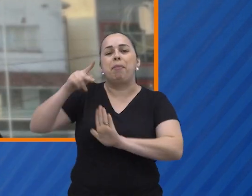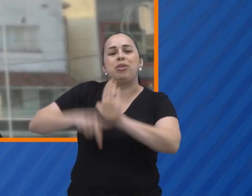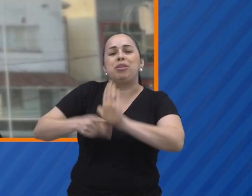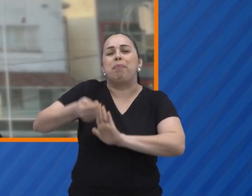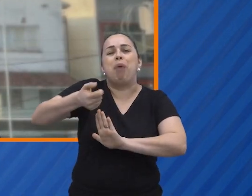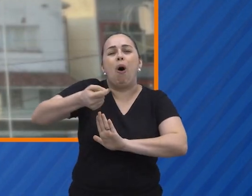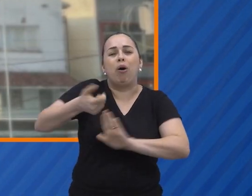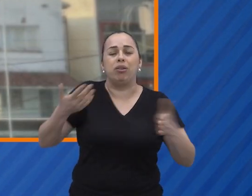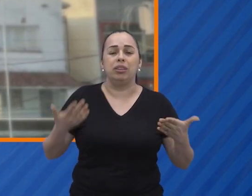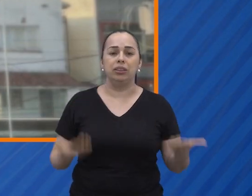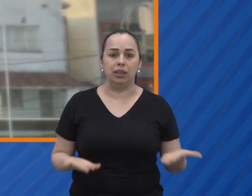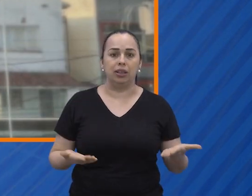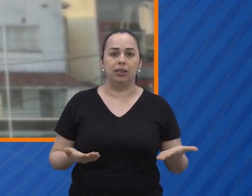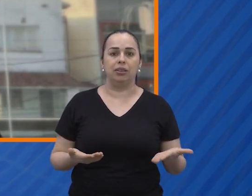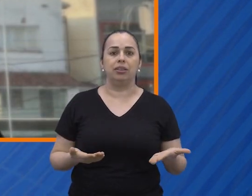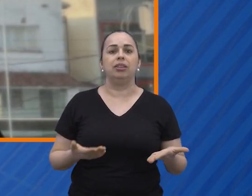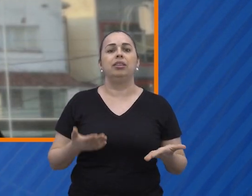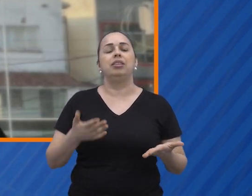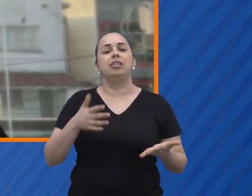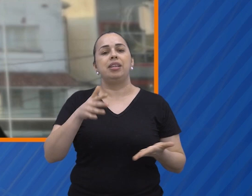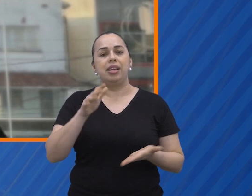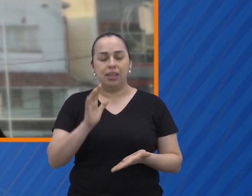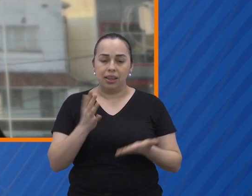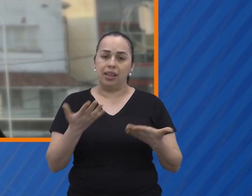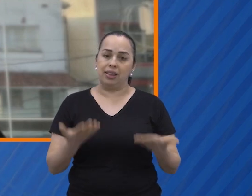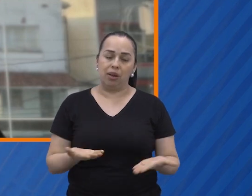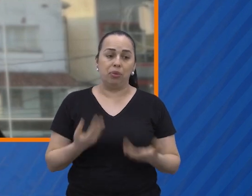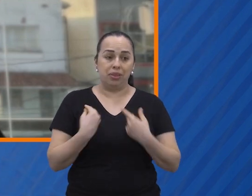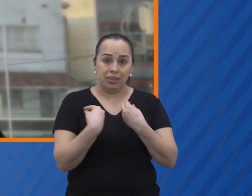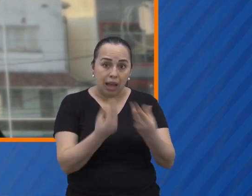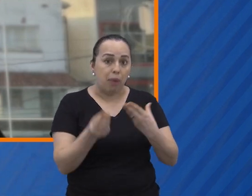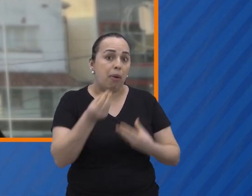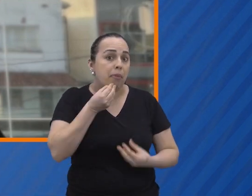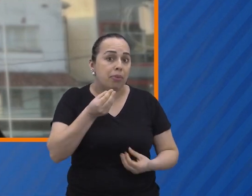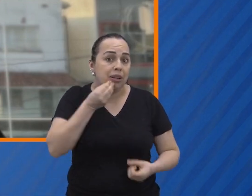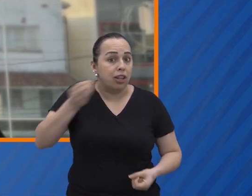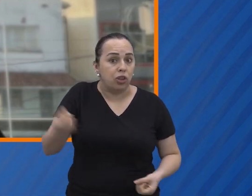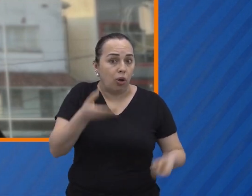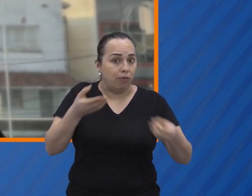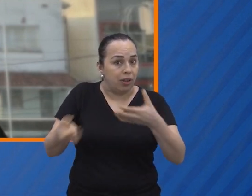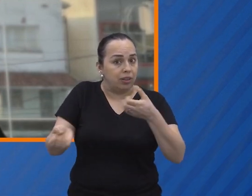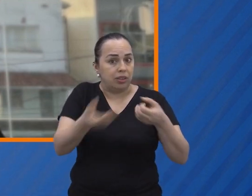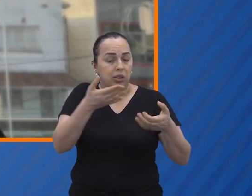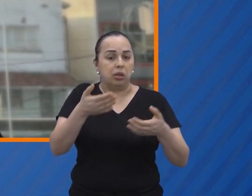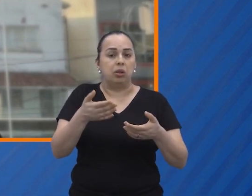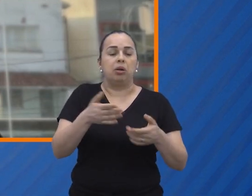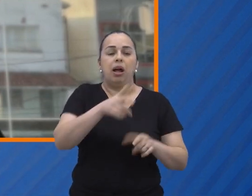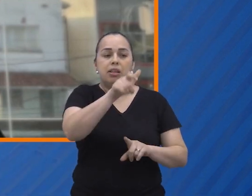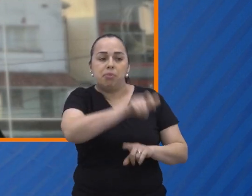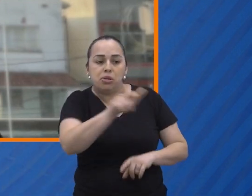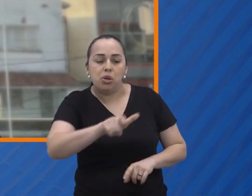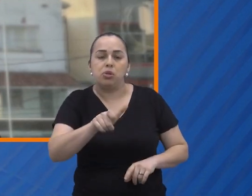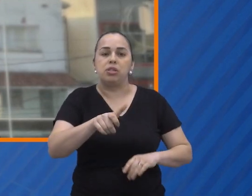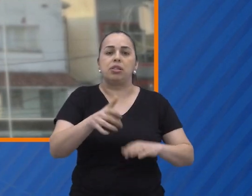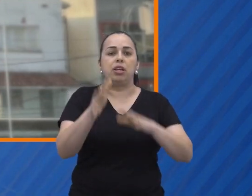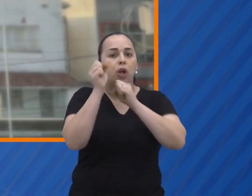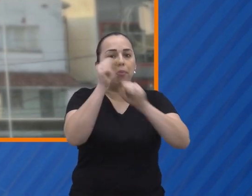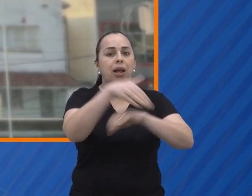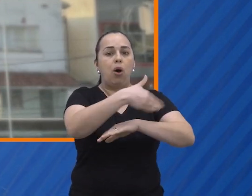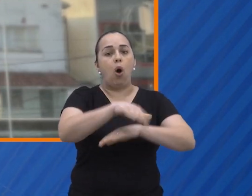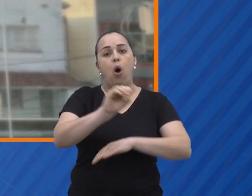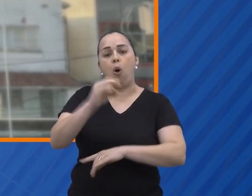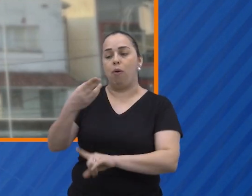rua. Então, esse caminho de uma nova oportunidade para a população em situação de rua, ou qualquer pessoa em